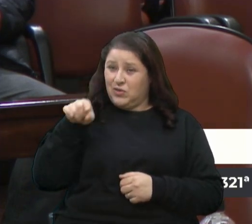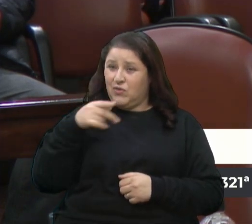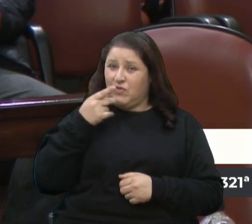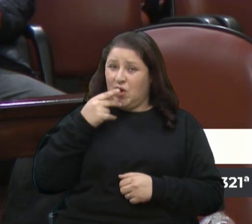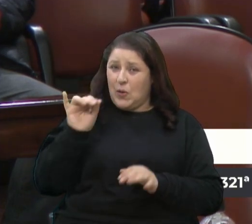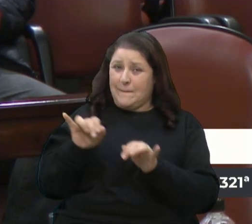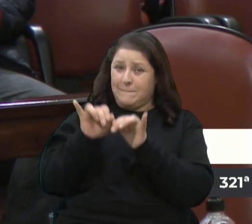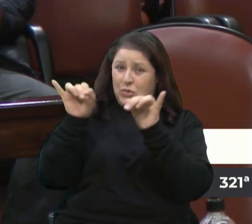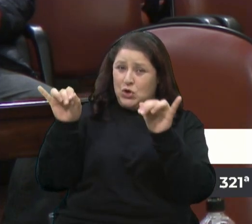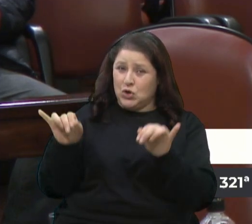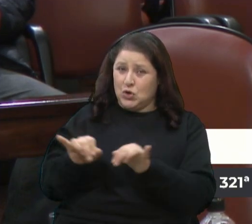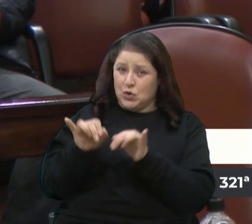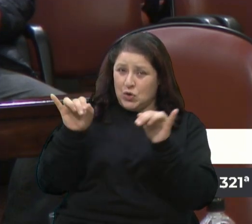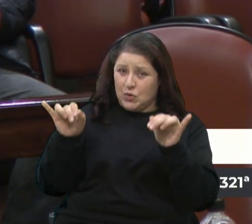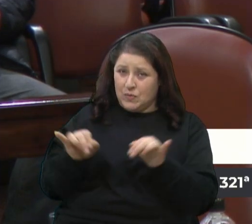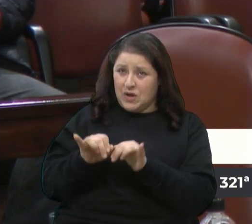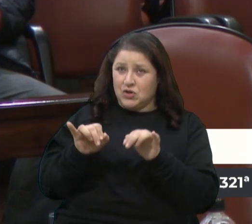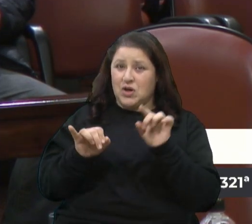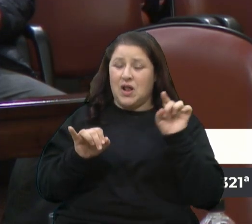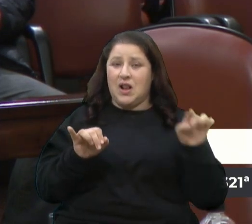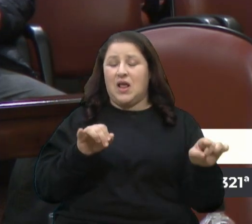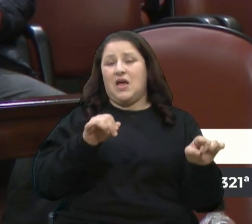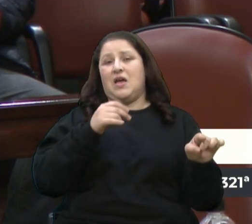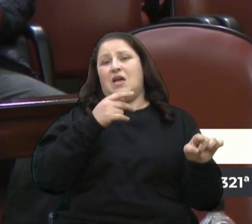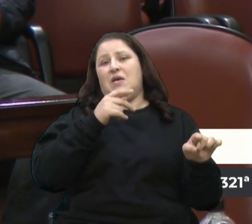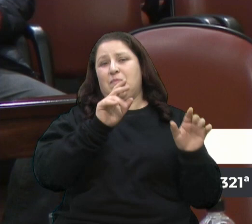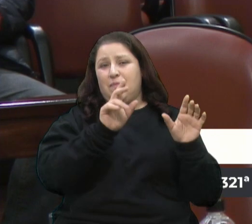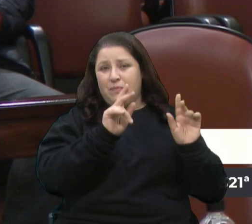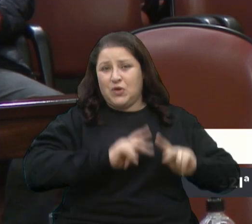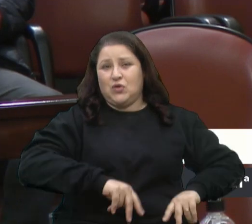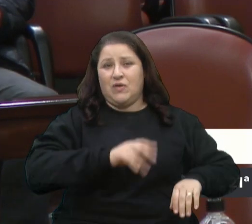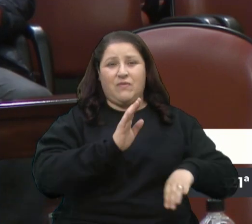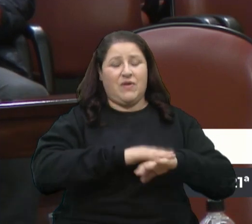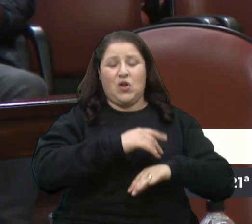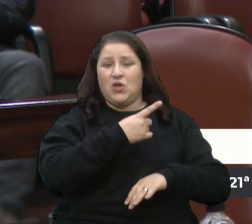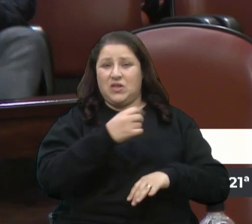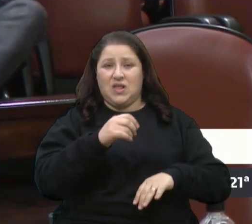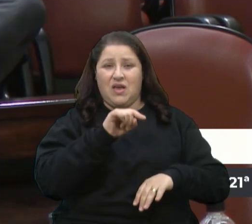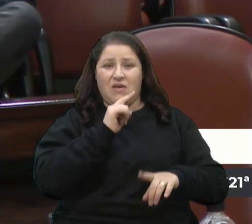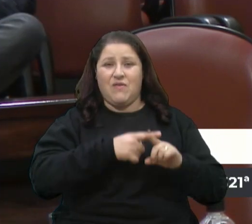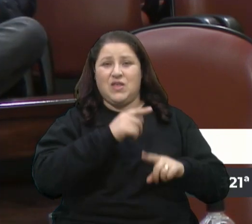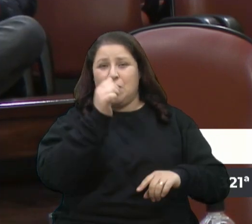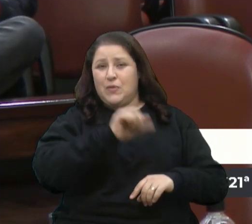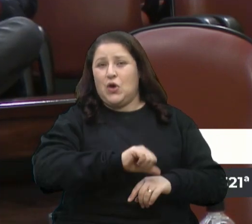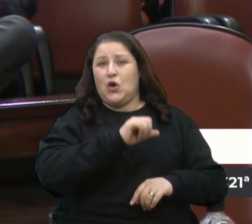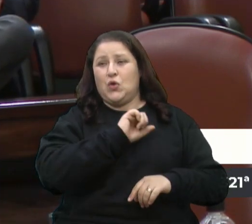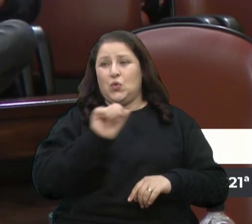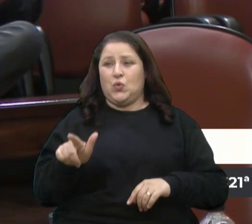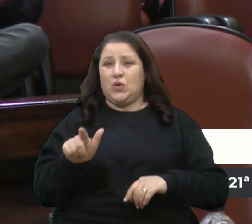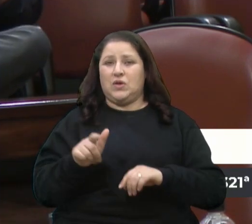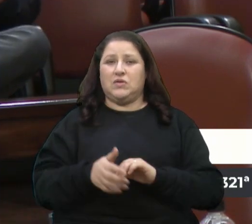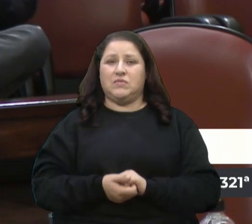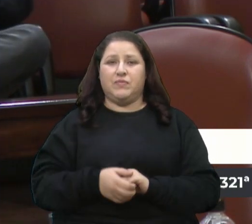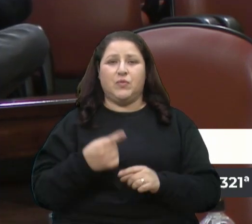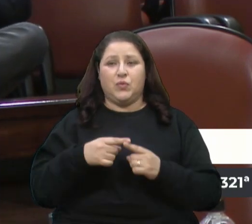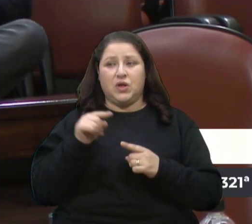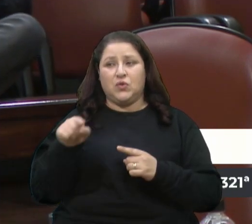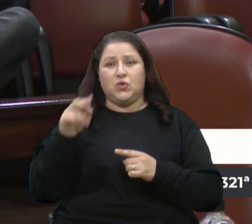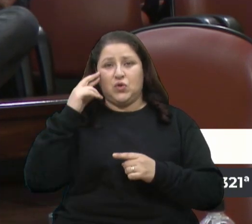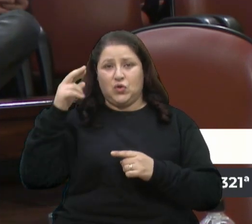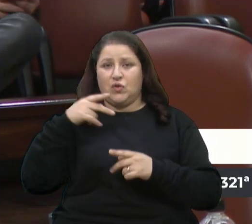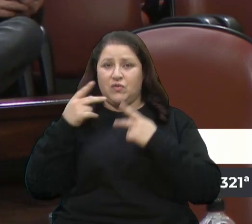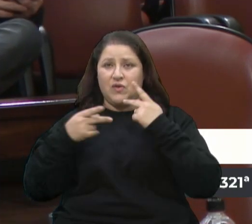bobagem, tá? Aqueles lá falaram 100 vezes pior que o senhor. 100 vezes pior que o senhor. Porque o senhor ainda falou